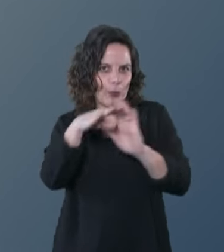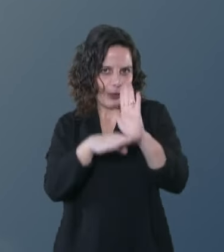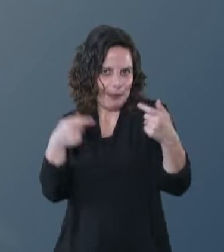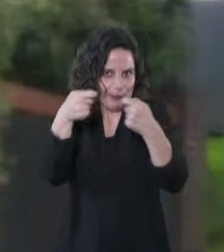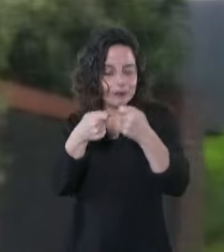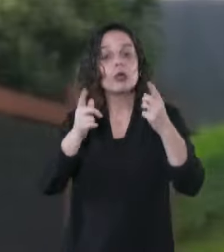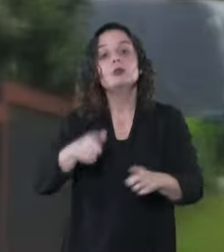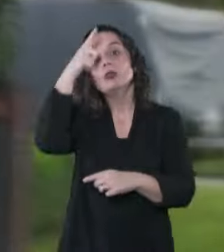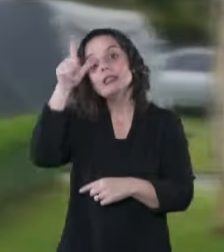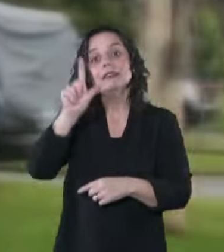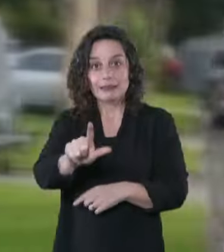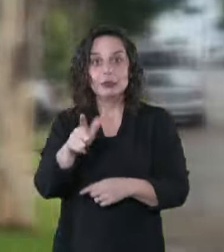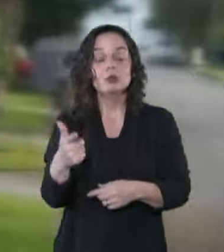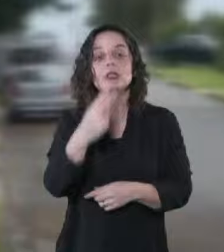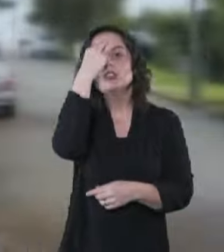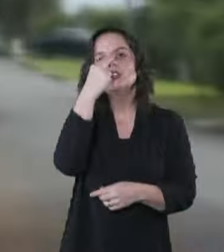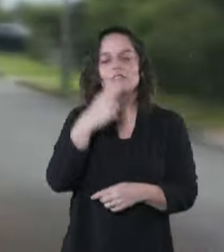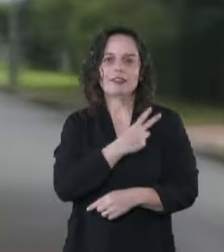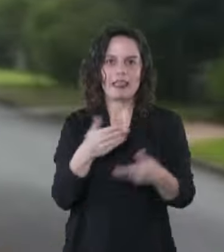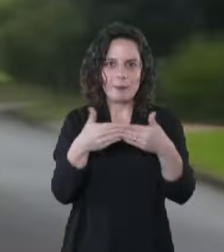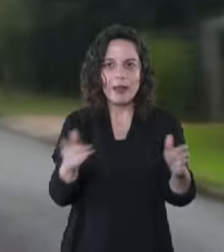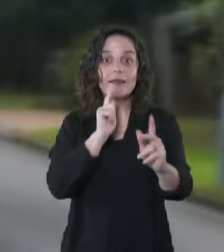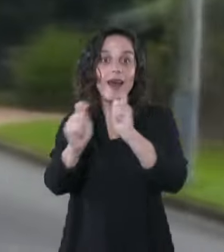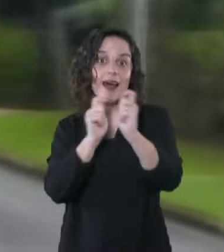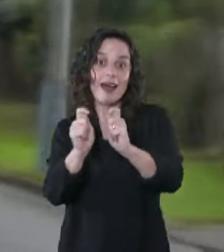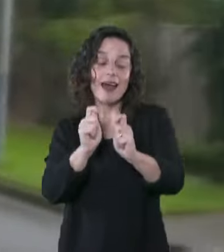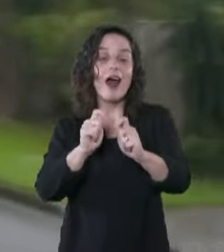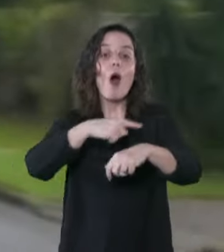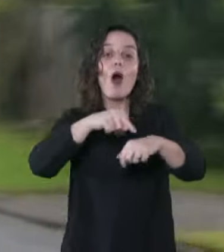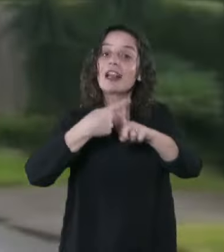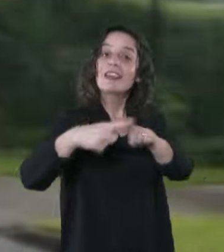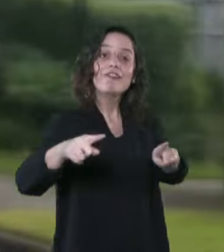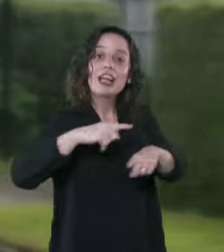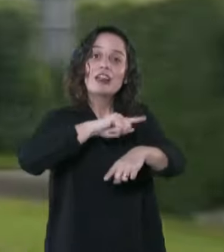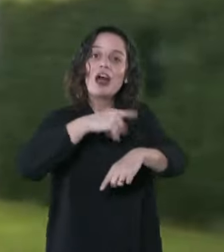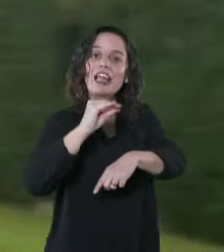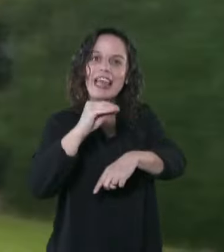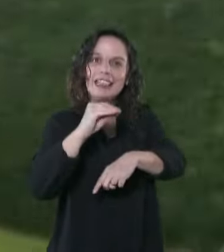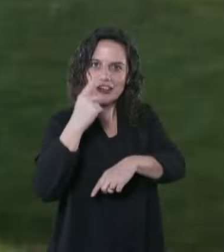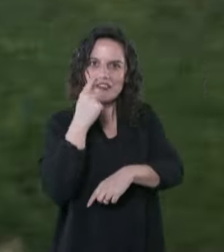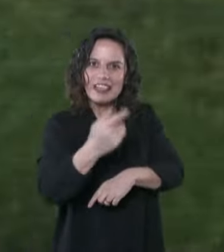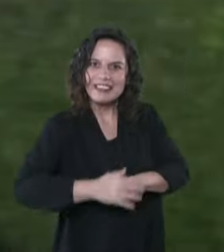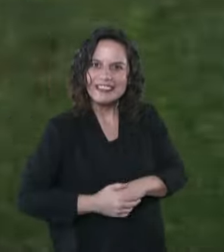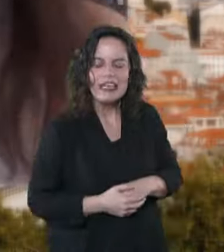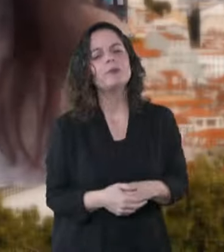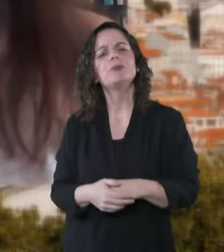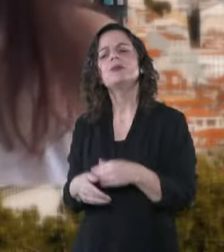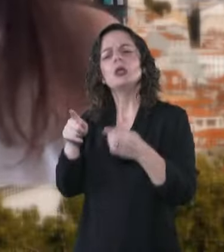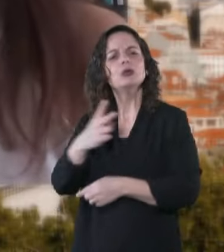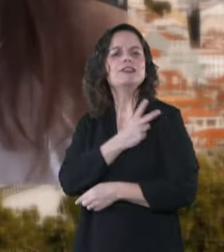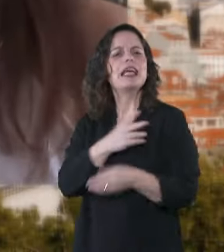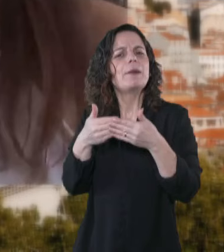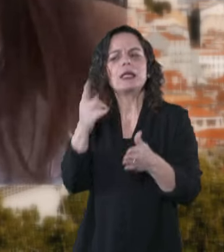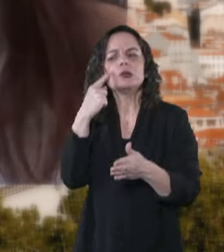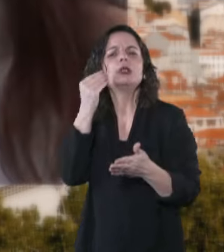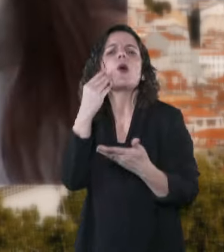na Universidade Aberta. Entrevistámo-la com 10 horas de diferença horária. Vamos ver. Como é que a Carla conheceu a Universidade